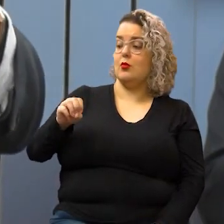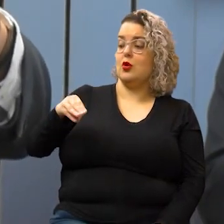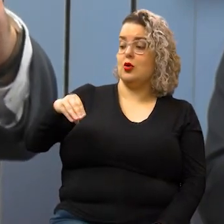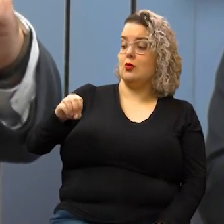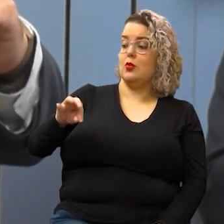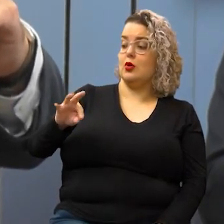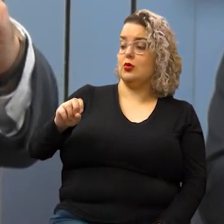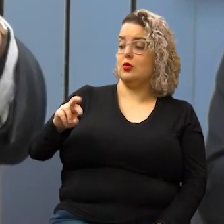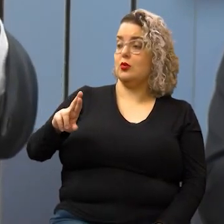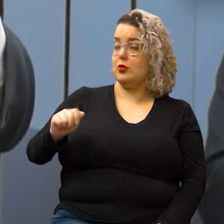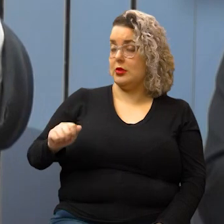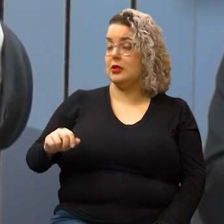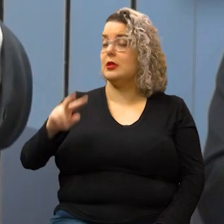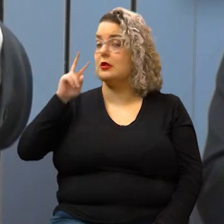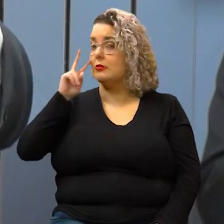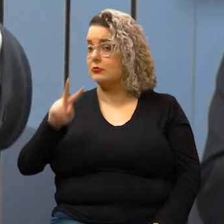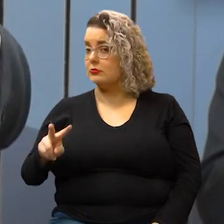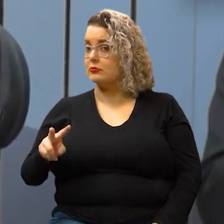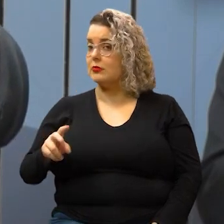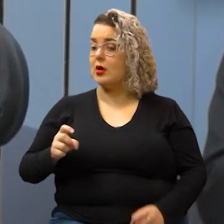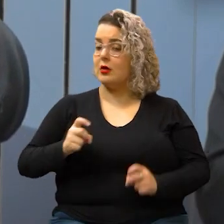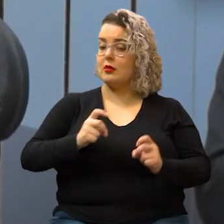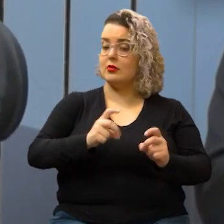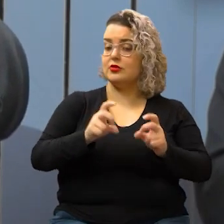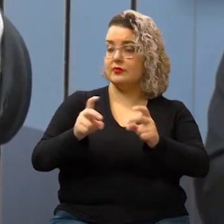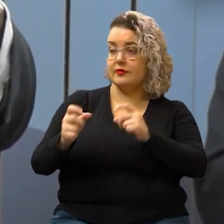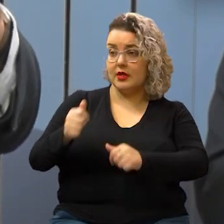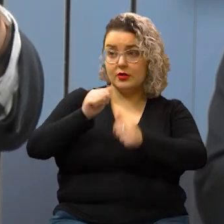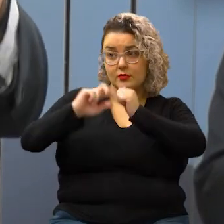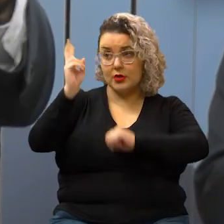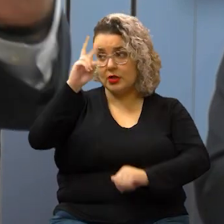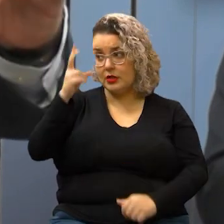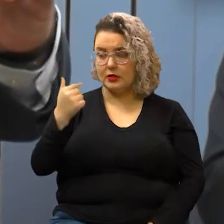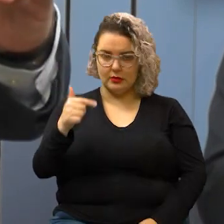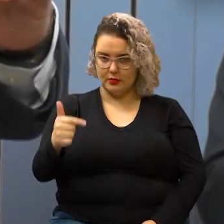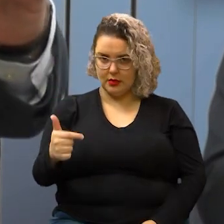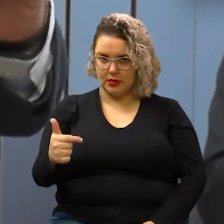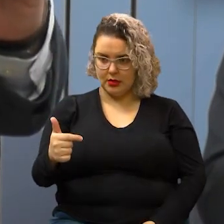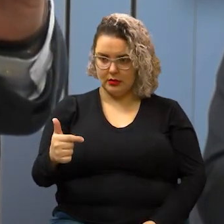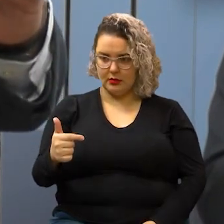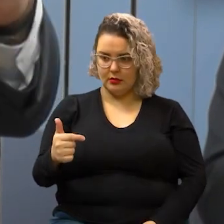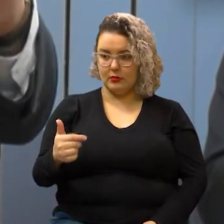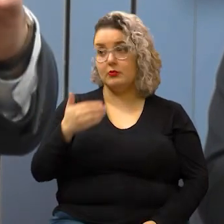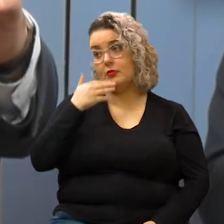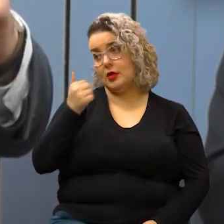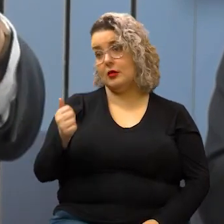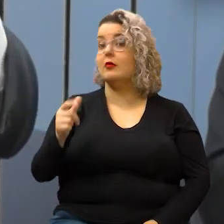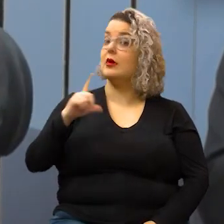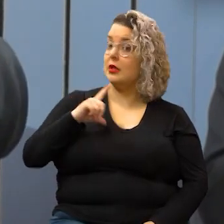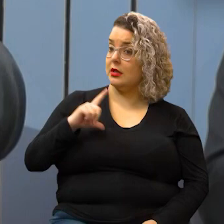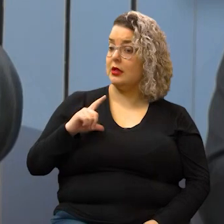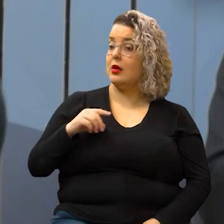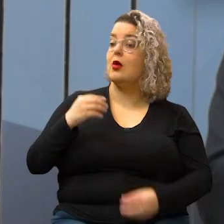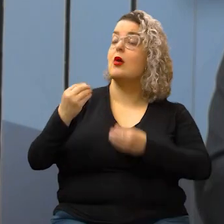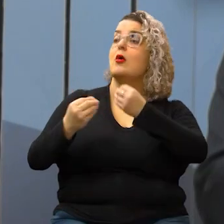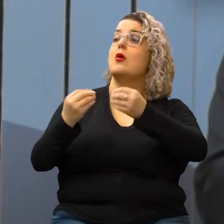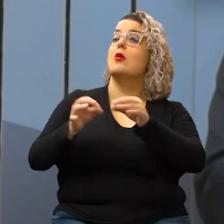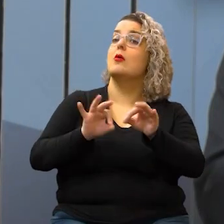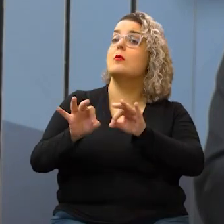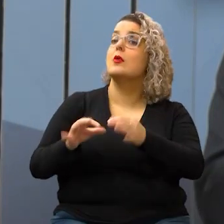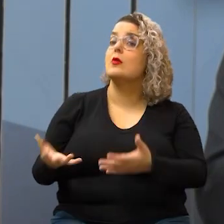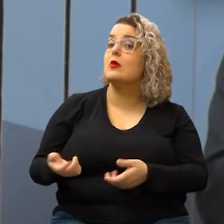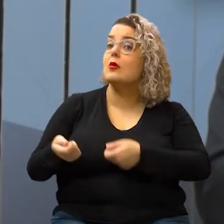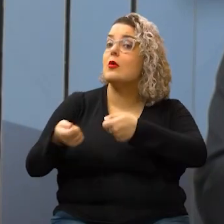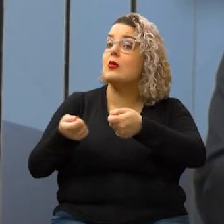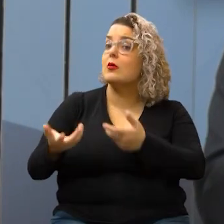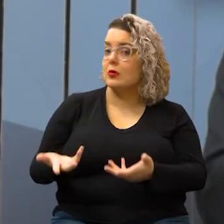com a questão do fornecimento de bebidas alcoólicas. Não vai ter? Tanto melhor. Ah, vai ter? Então como que vocês vão fazer o